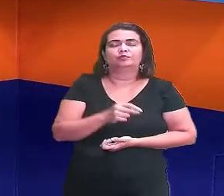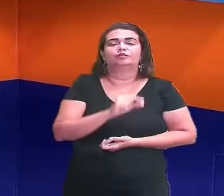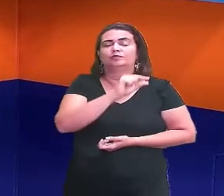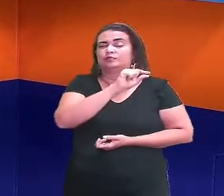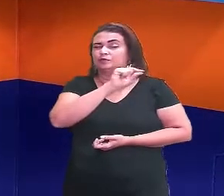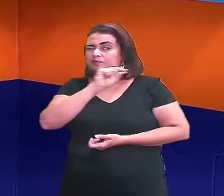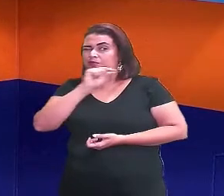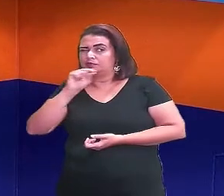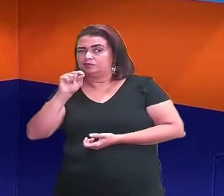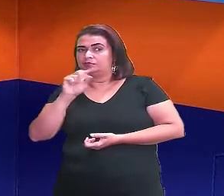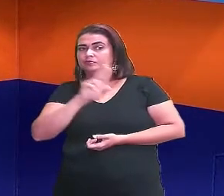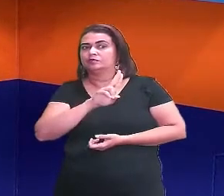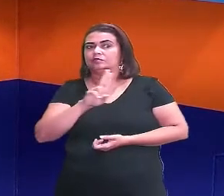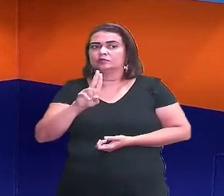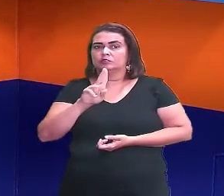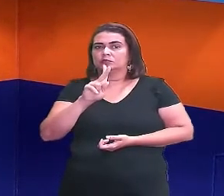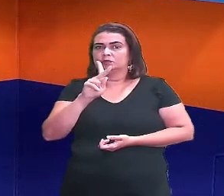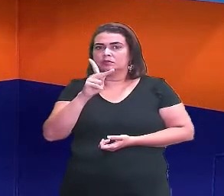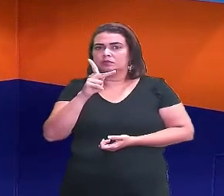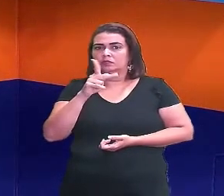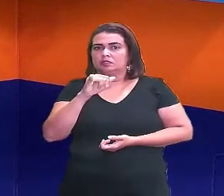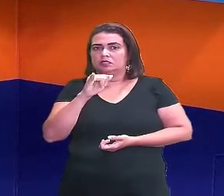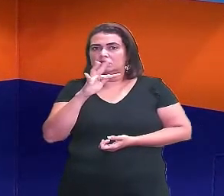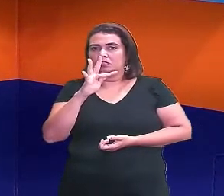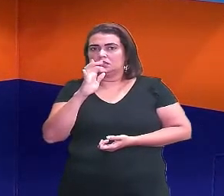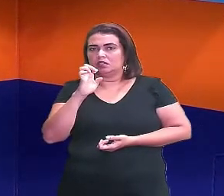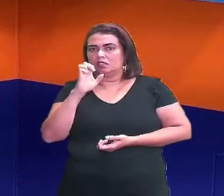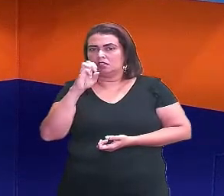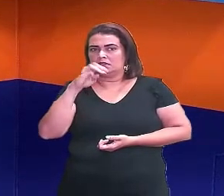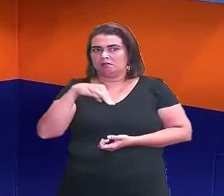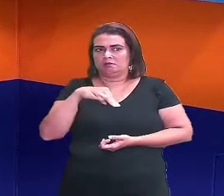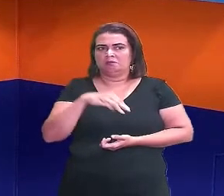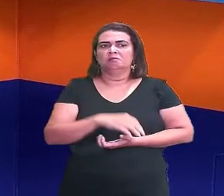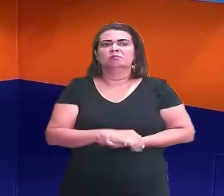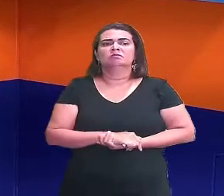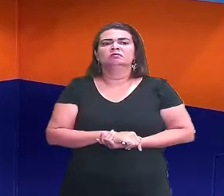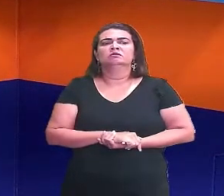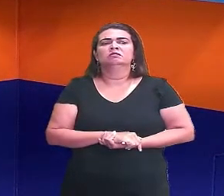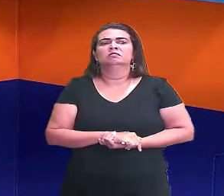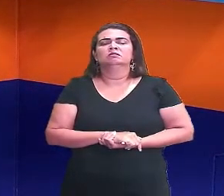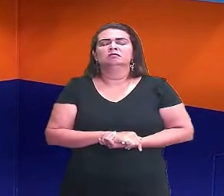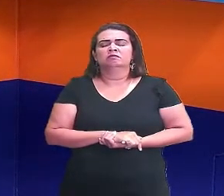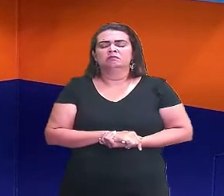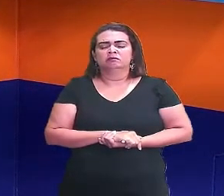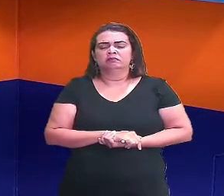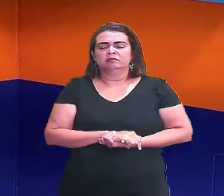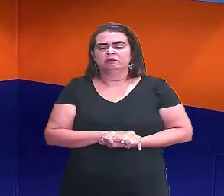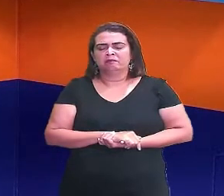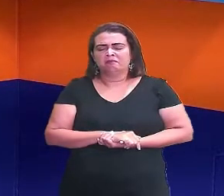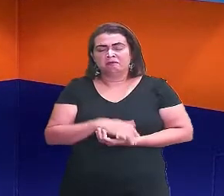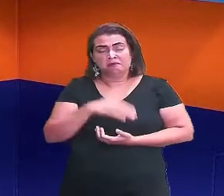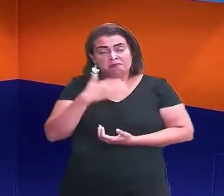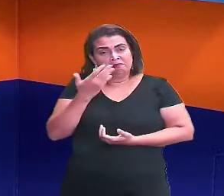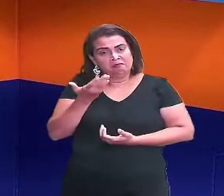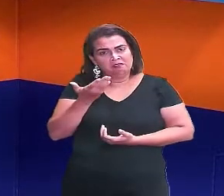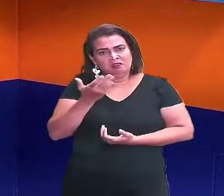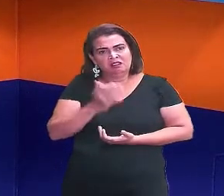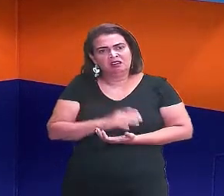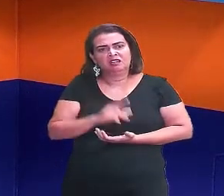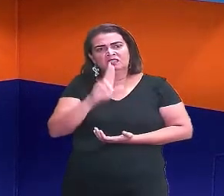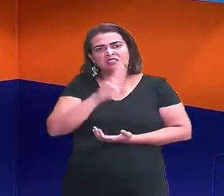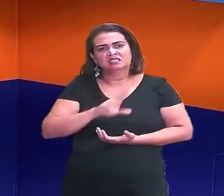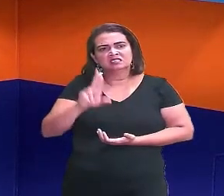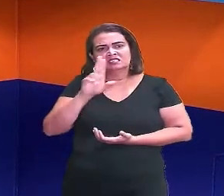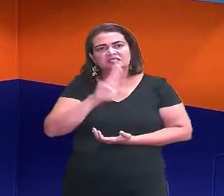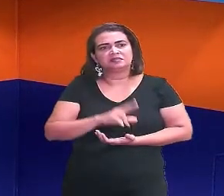tracinho, que o nome dele é hífen. Ele tem nome. O nome dele é hífen. Mas a gente vai agora usar até